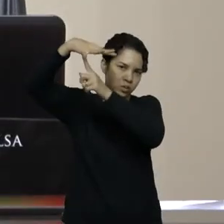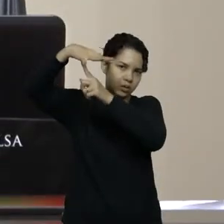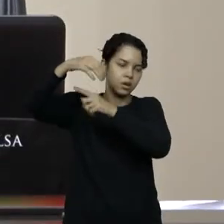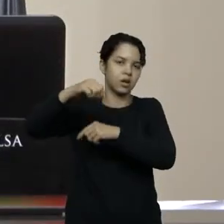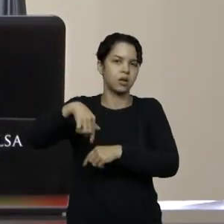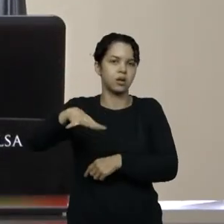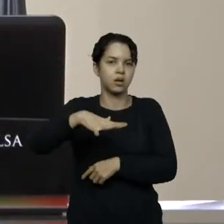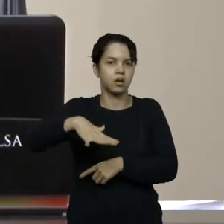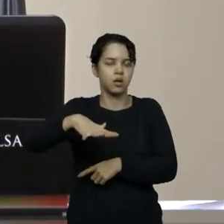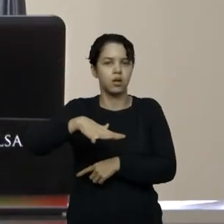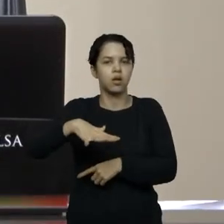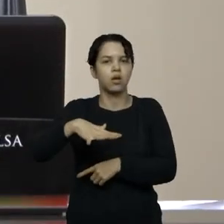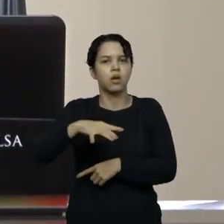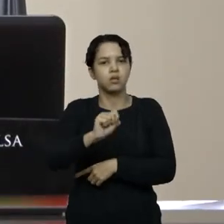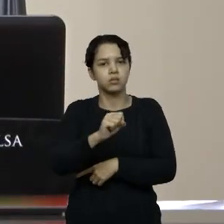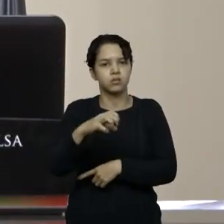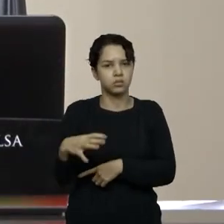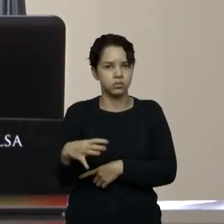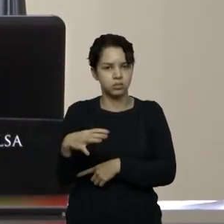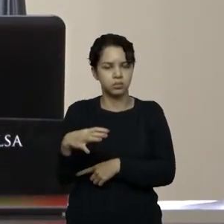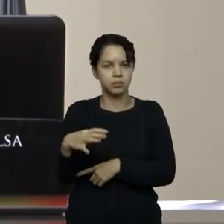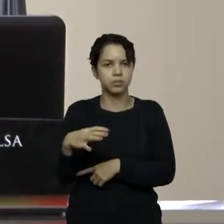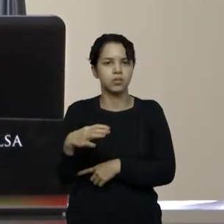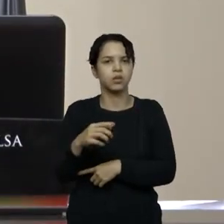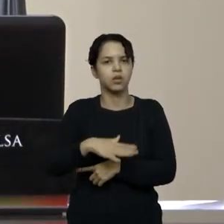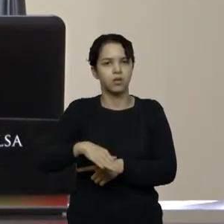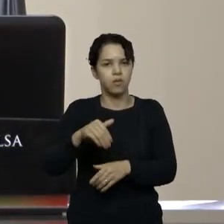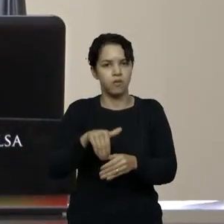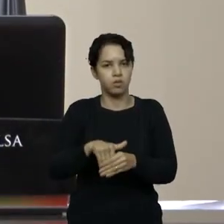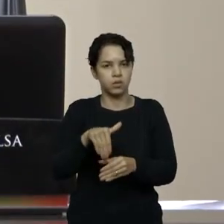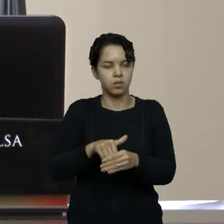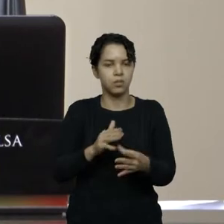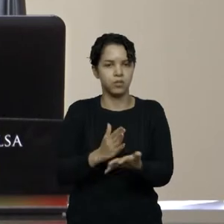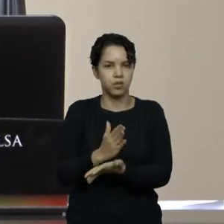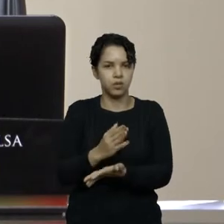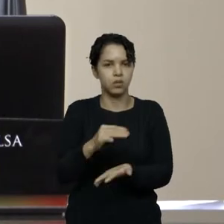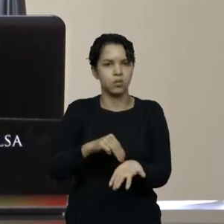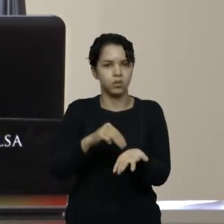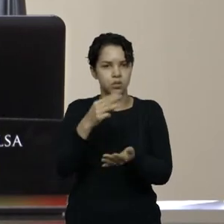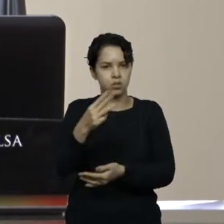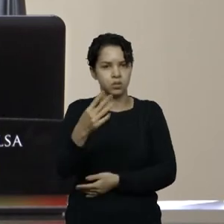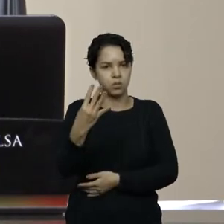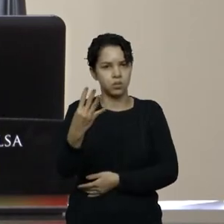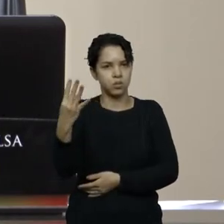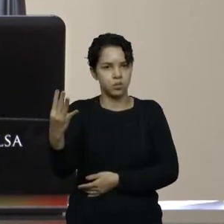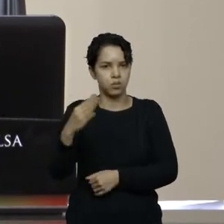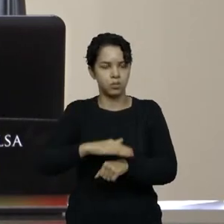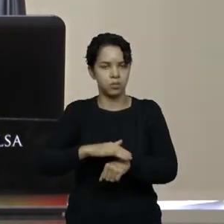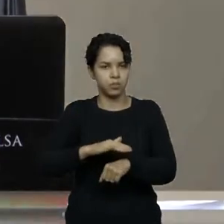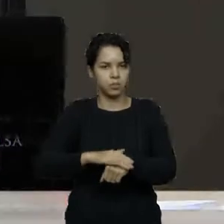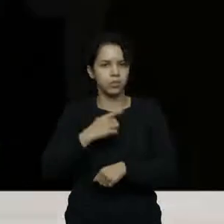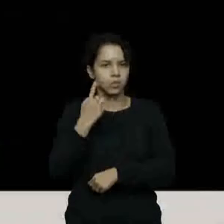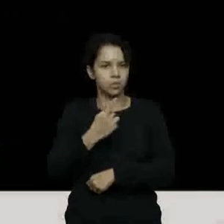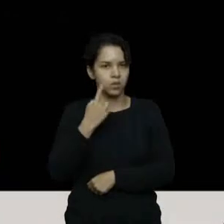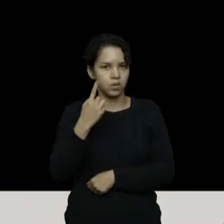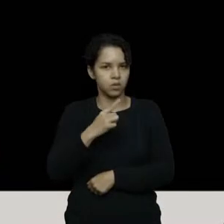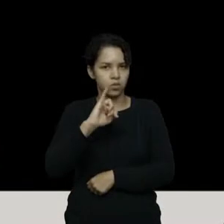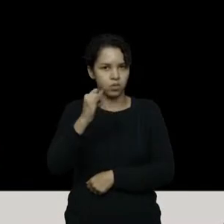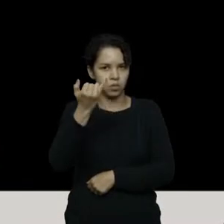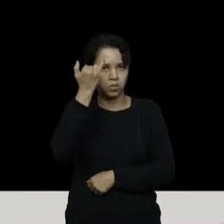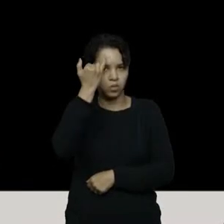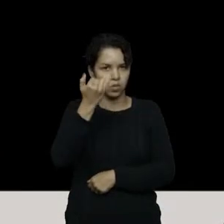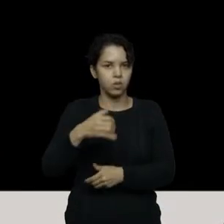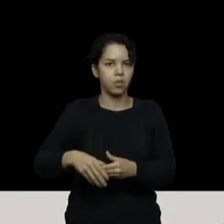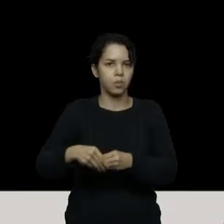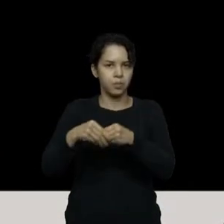discussão não havendo Quem Queira discutir em votação Está aprovado uma são 344 autor Deputado Jair Miotto